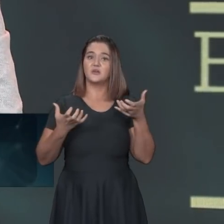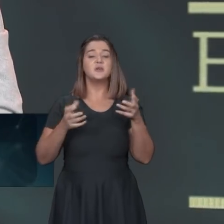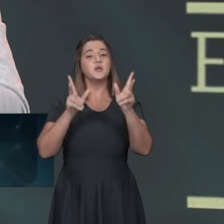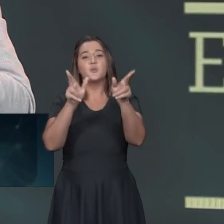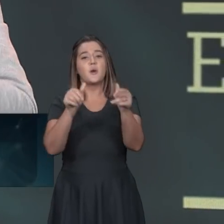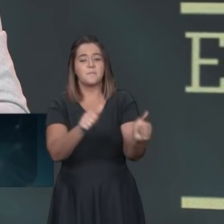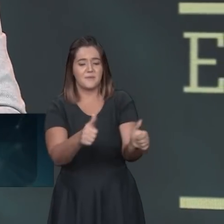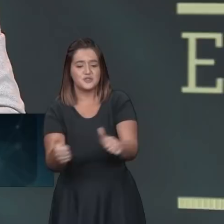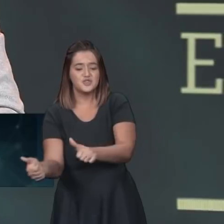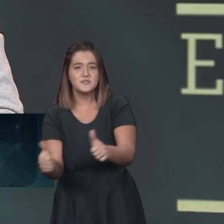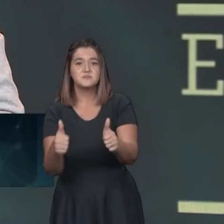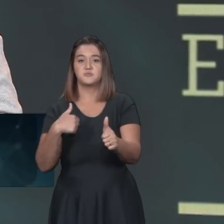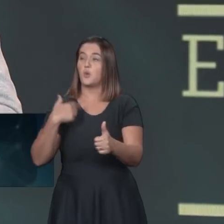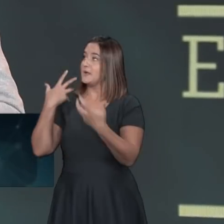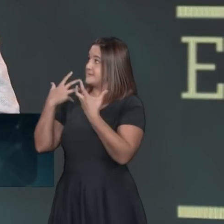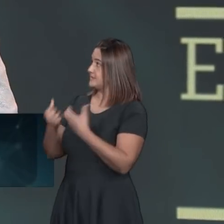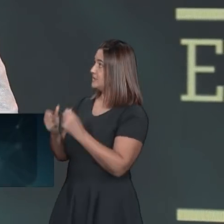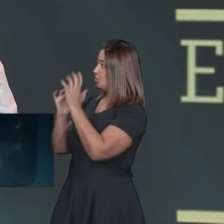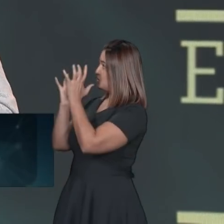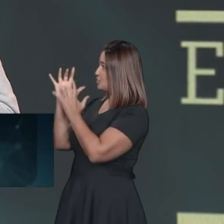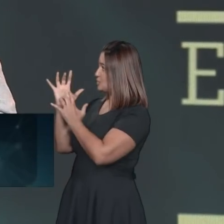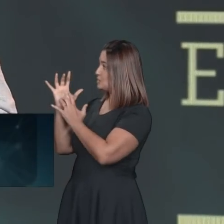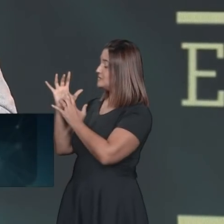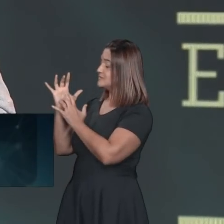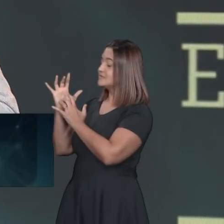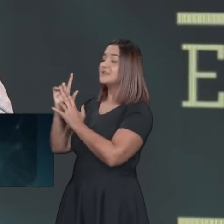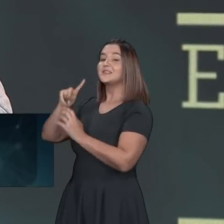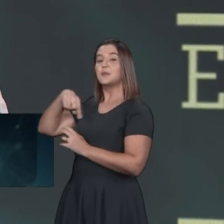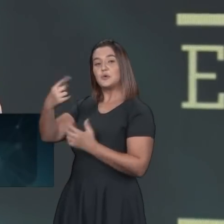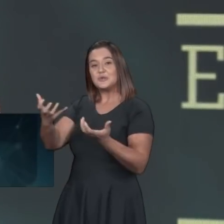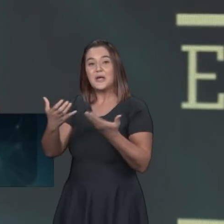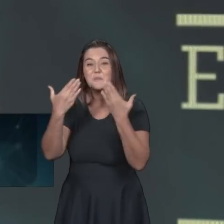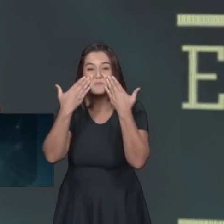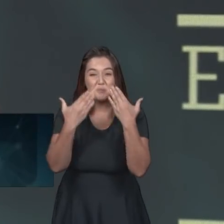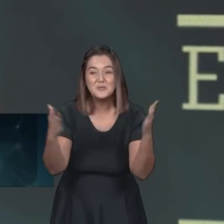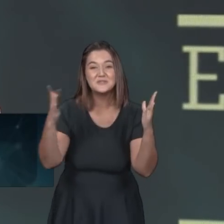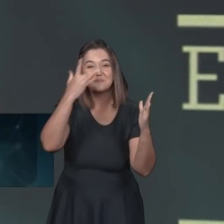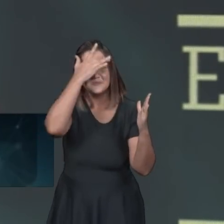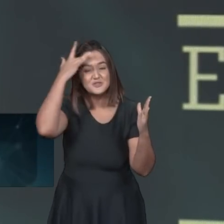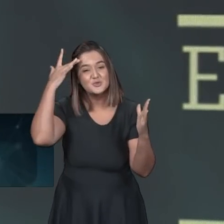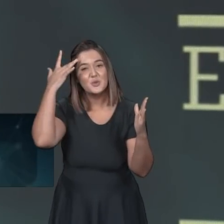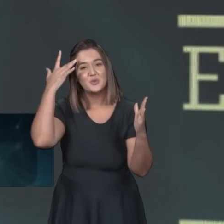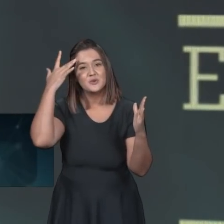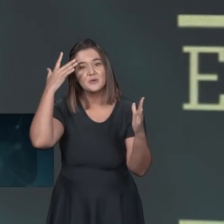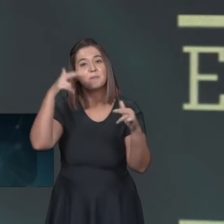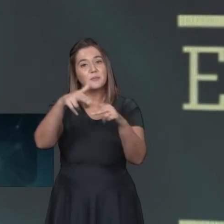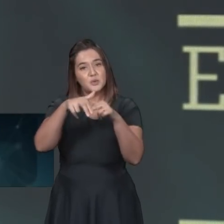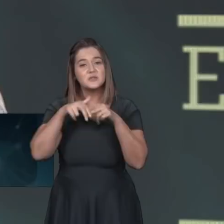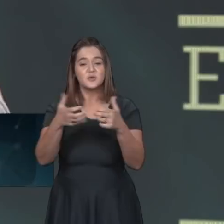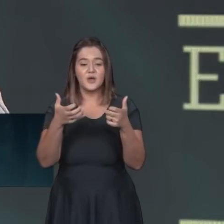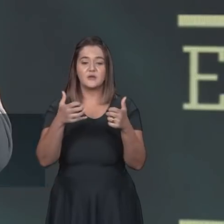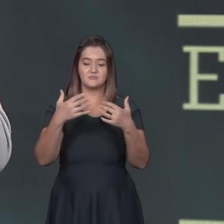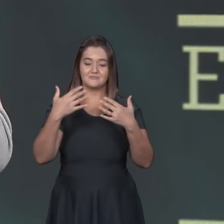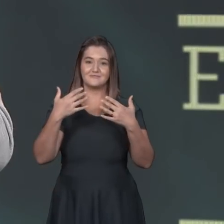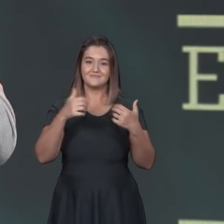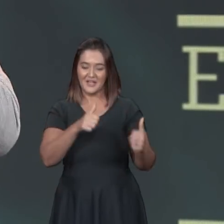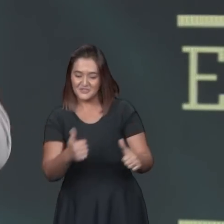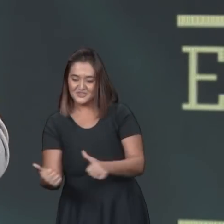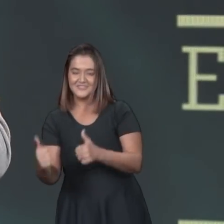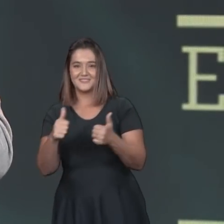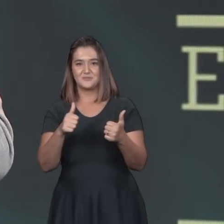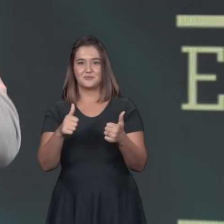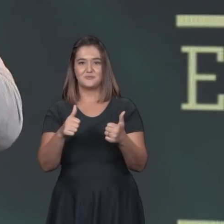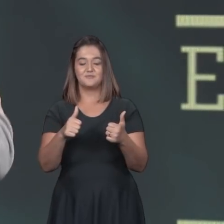acesse aqui 0 operadora 12 98316 9749. Marca lá,